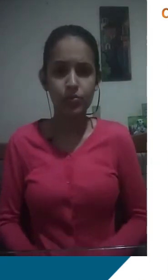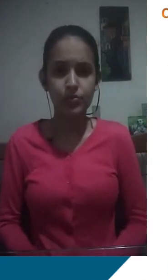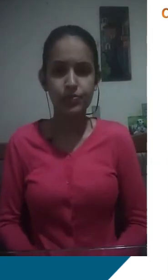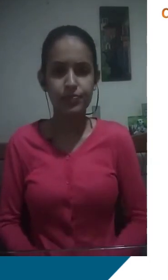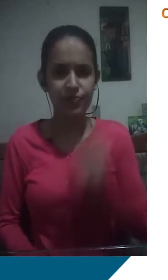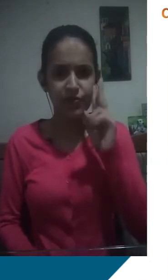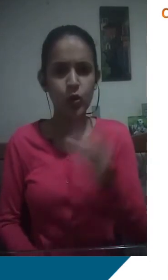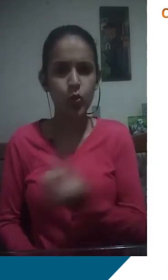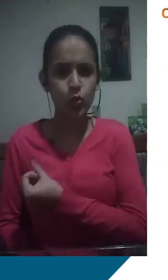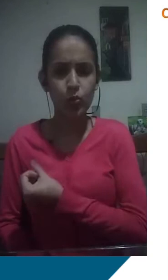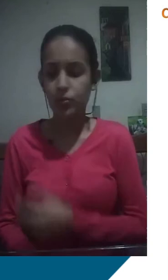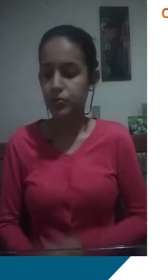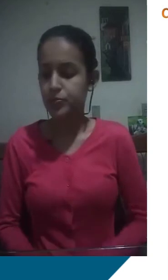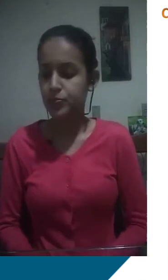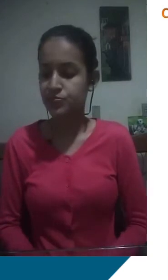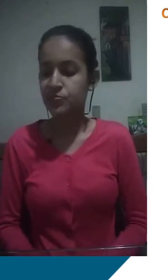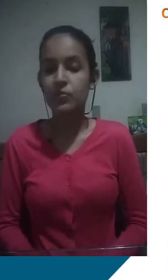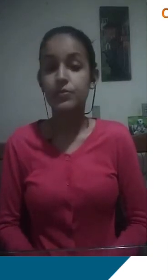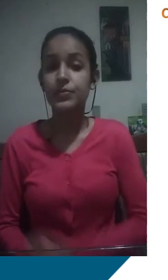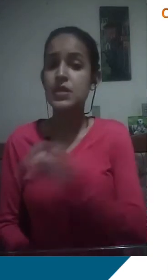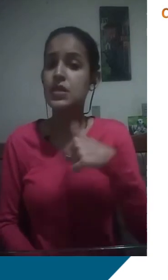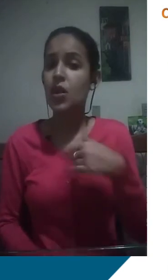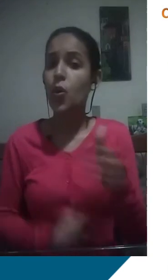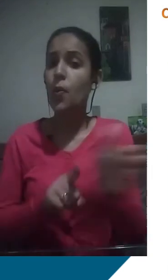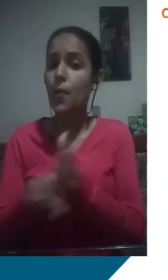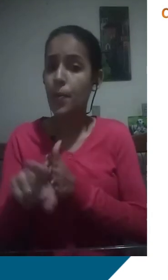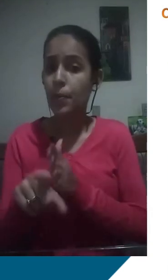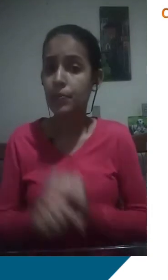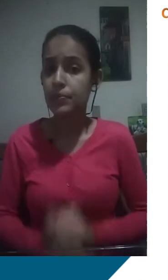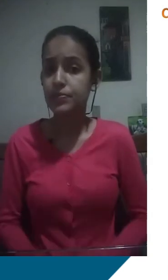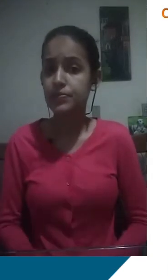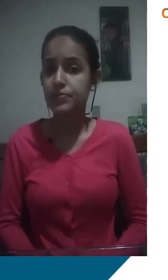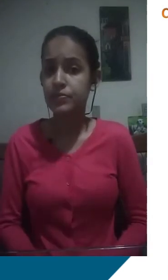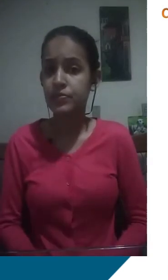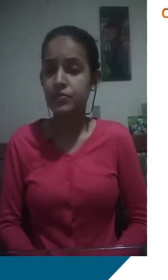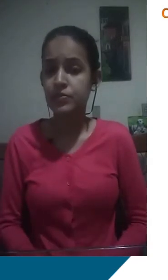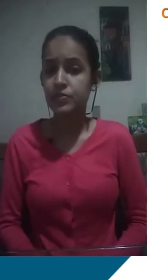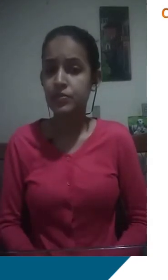graus Celsius a menos 1. Se eu perguntar para você, ou se alguma questão aparecer para você perguntando